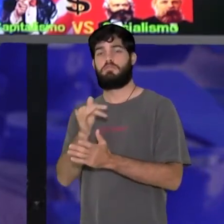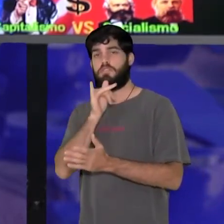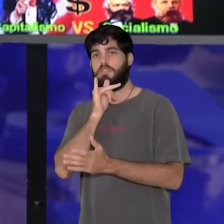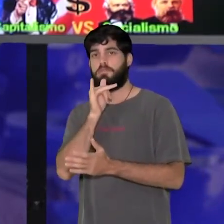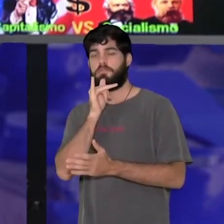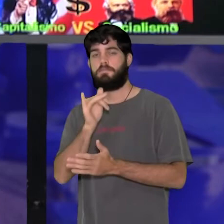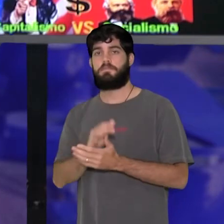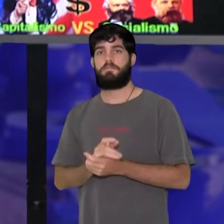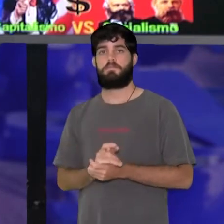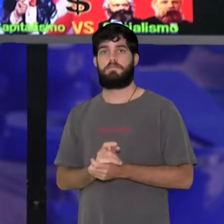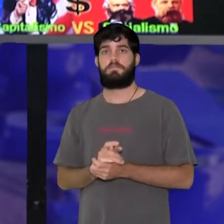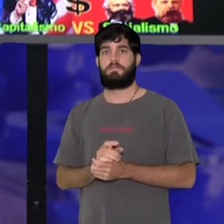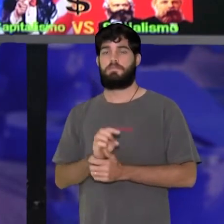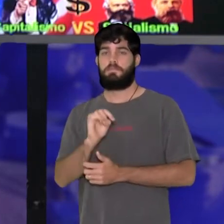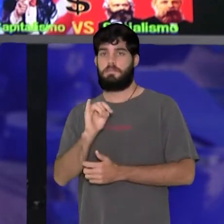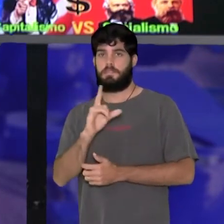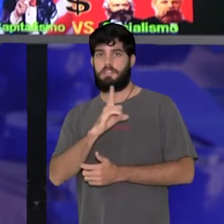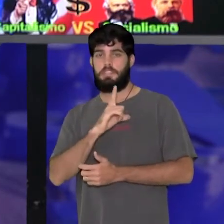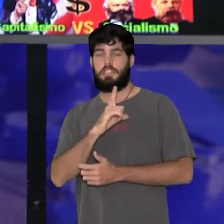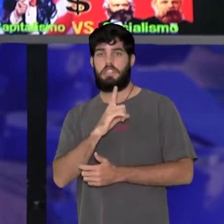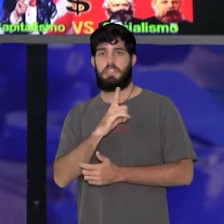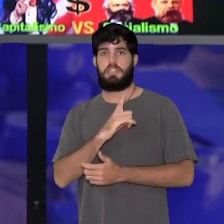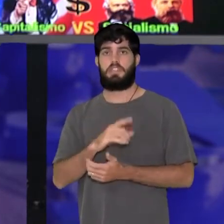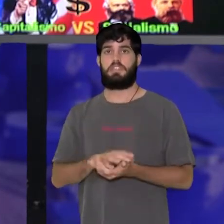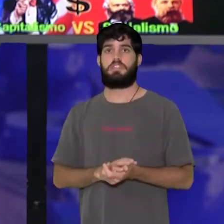Por exemplo, se existem